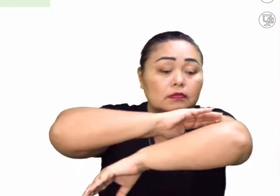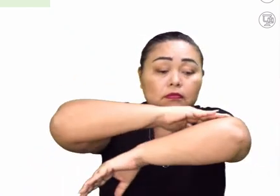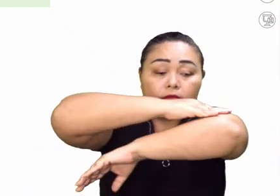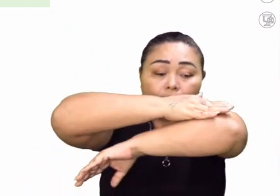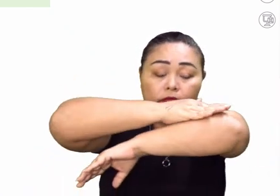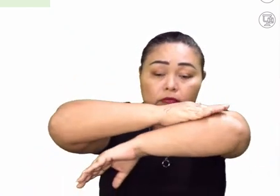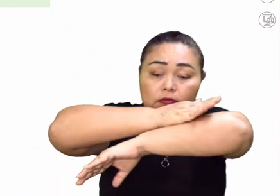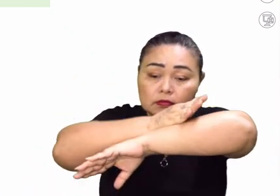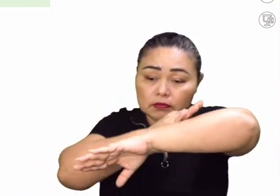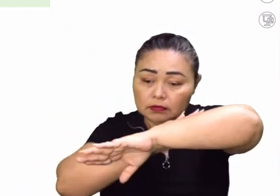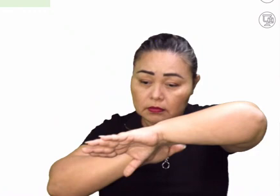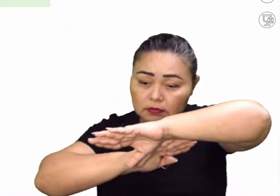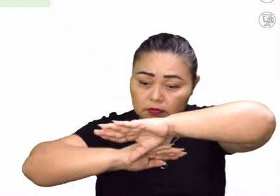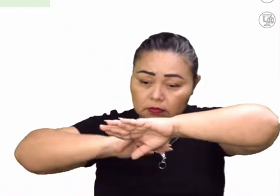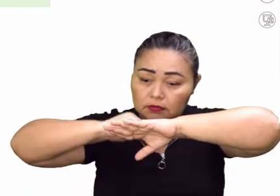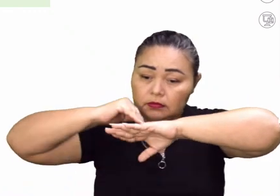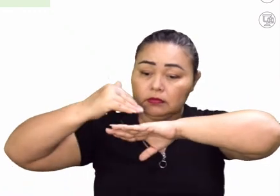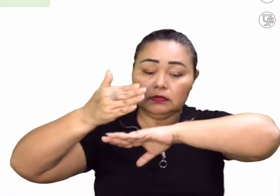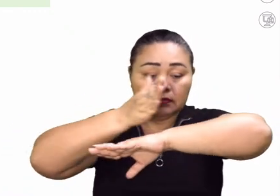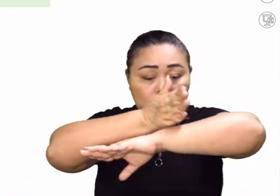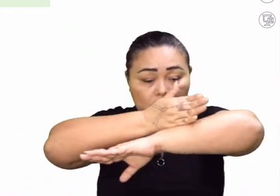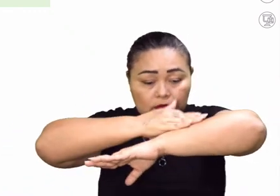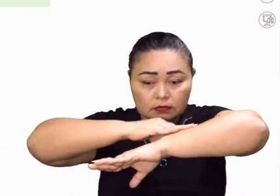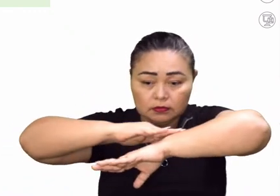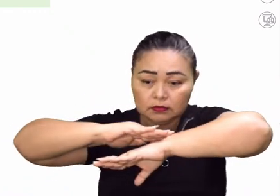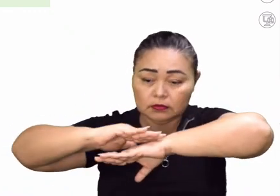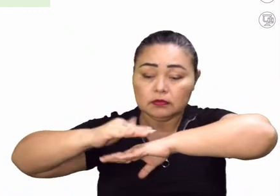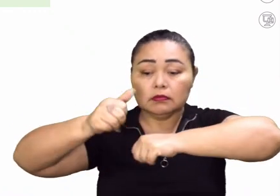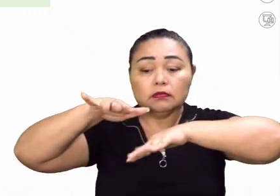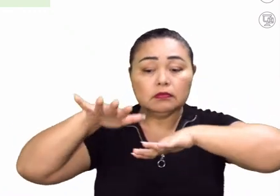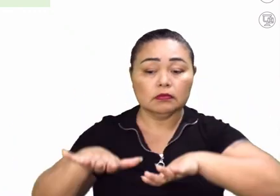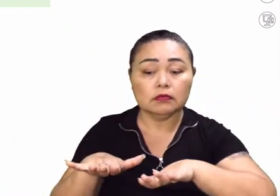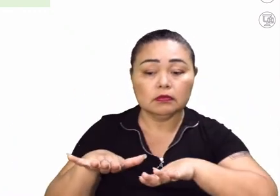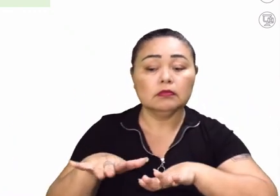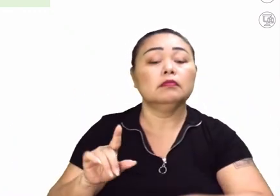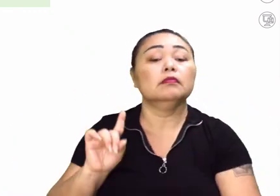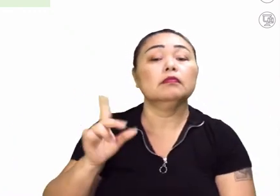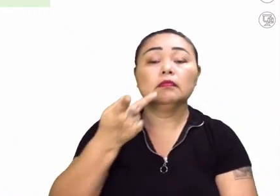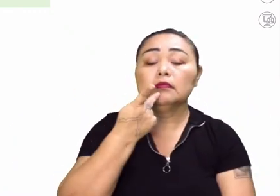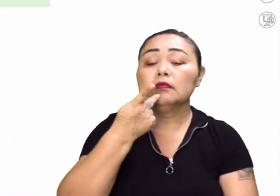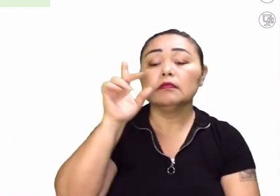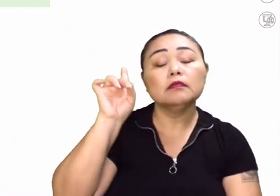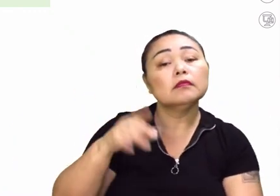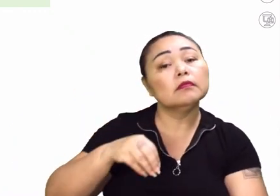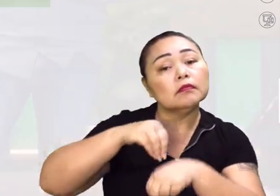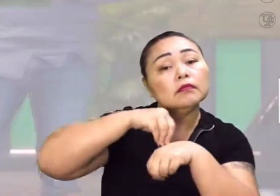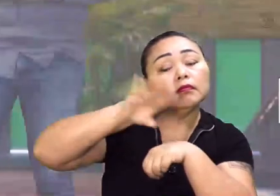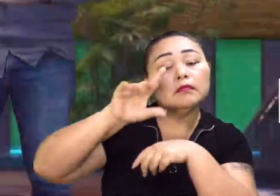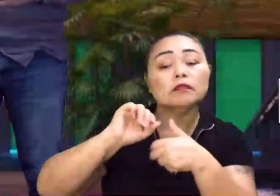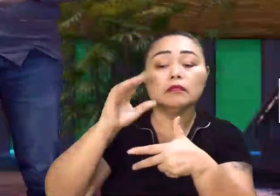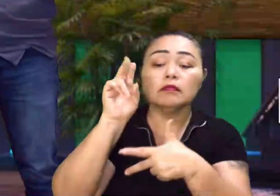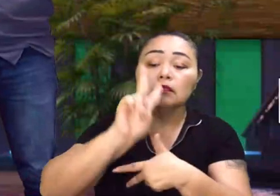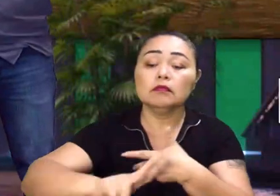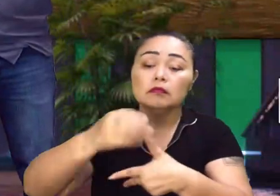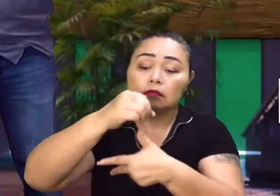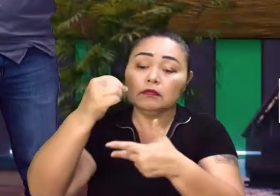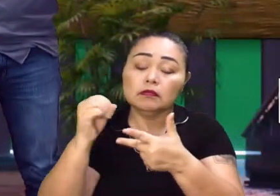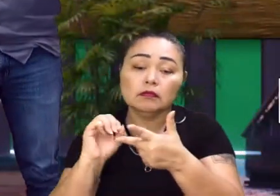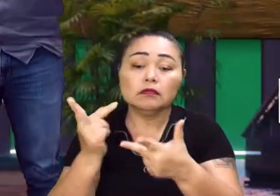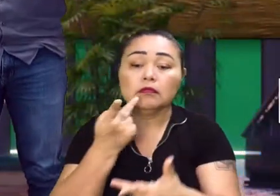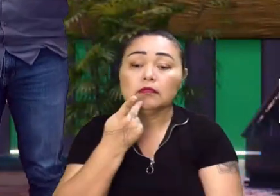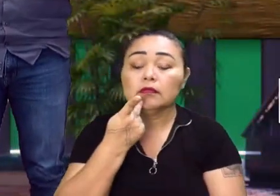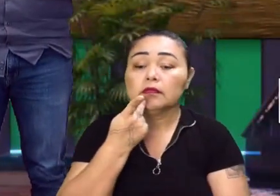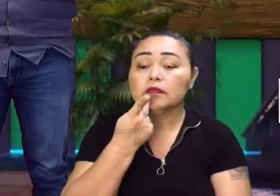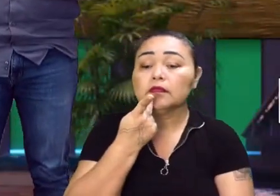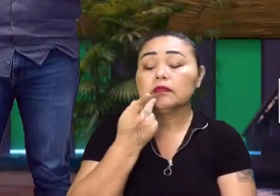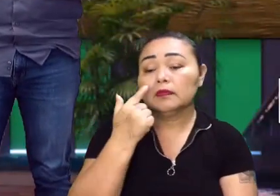e 64% nós temos as bacias sedimentares então quando a gente fica a dica aí para o vestibular para o Enem quando a